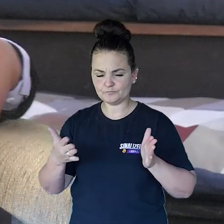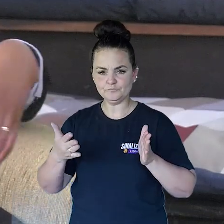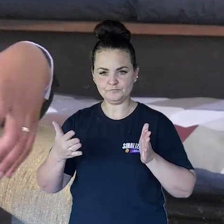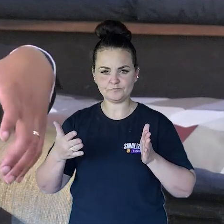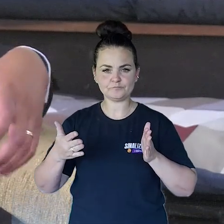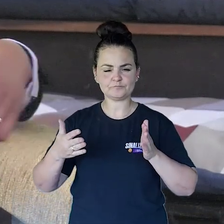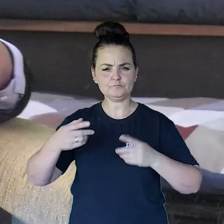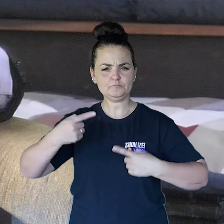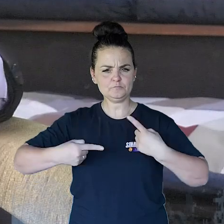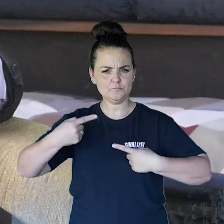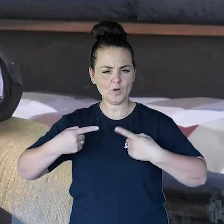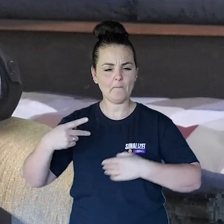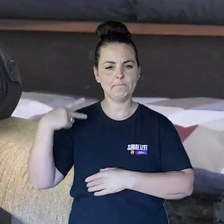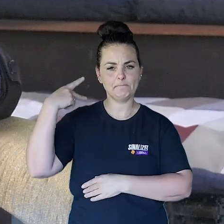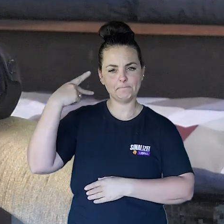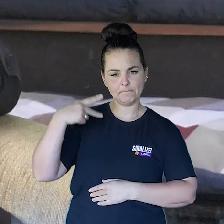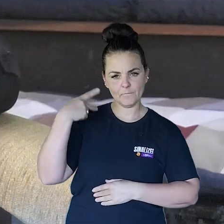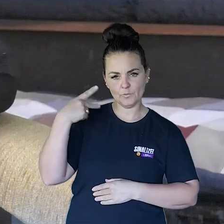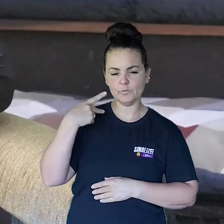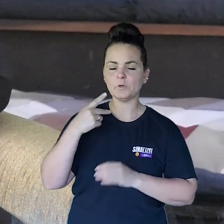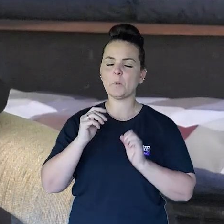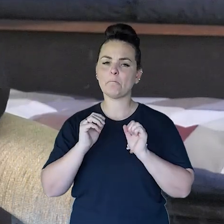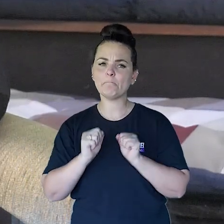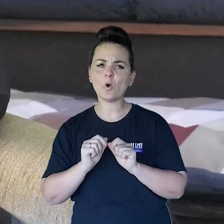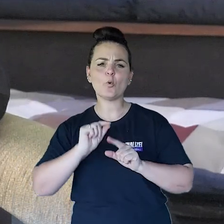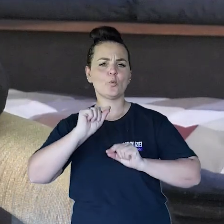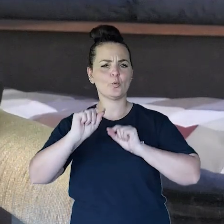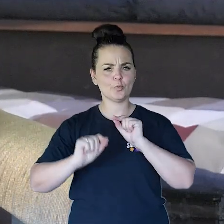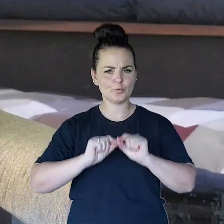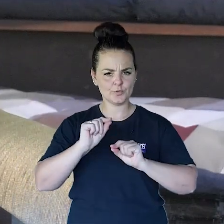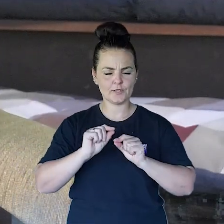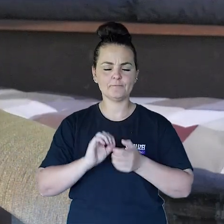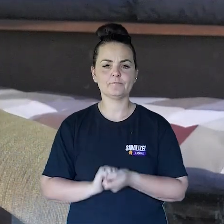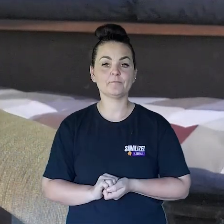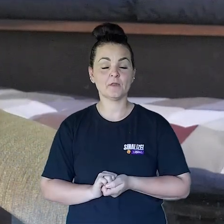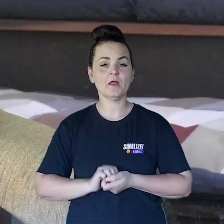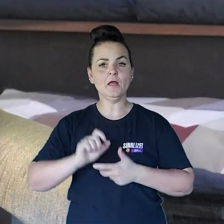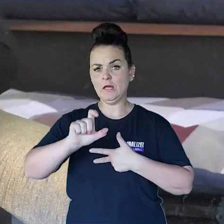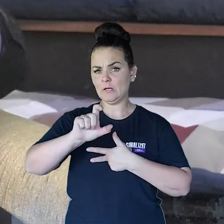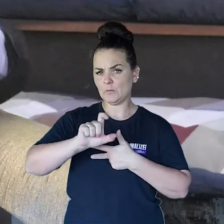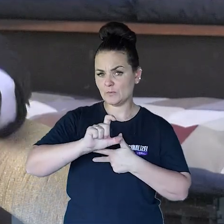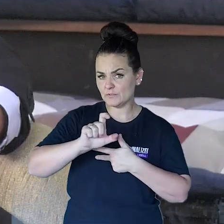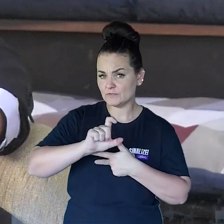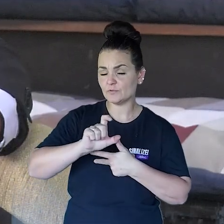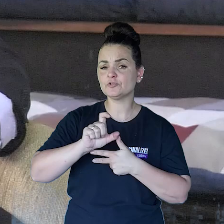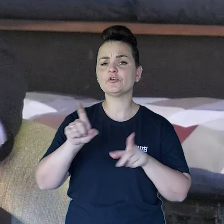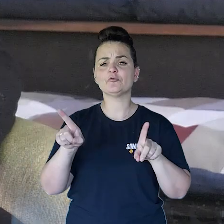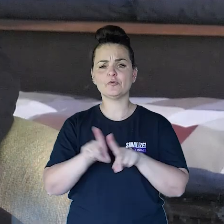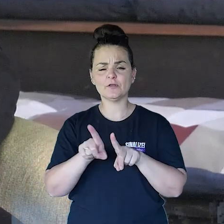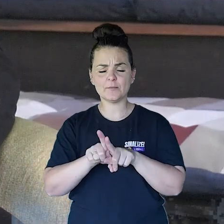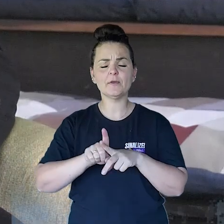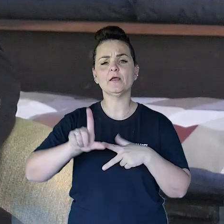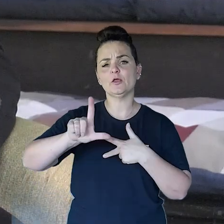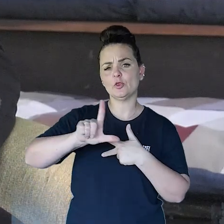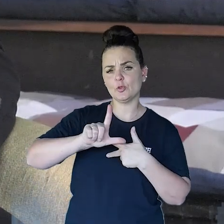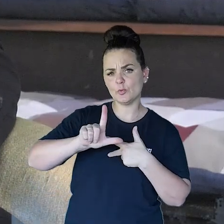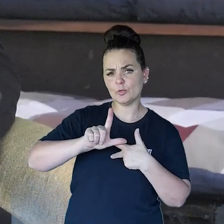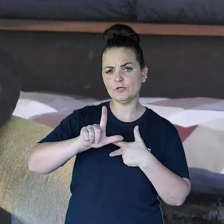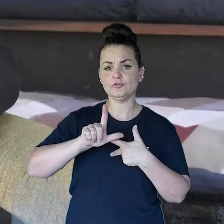trajetória política, né, seja em demandas tanto de contribuições no Executivo, como também no